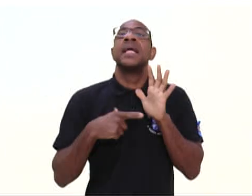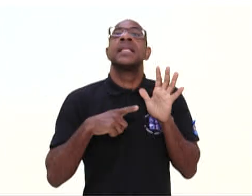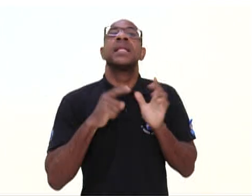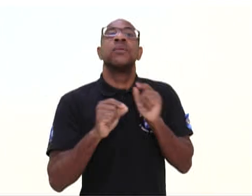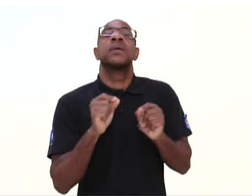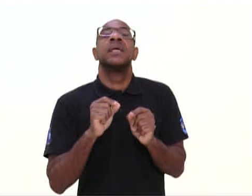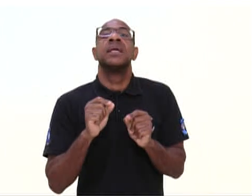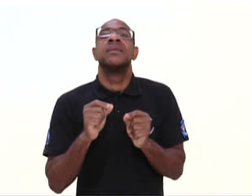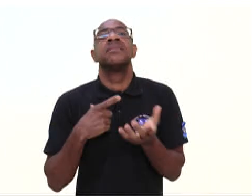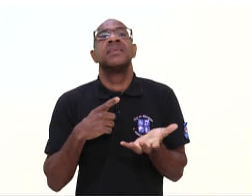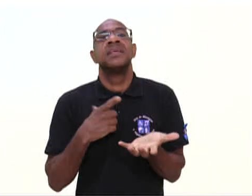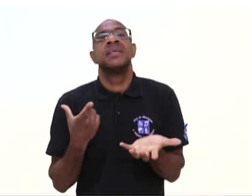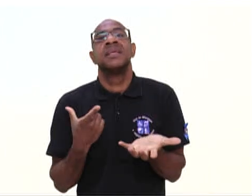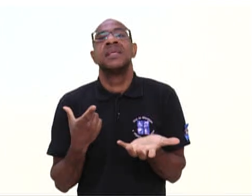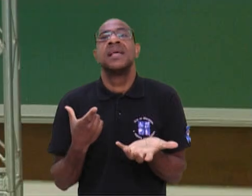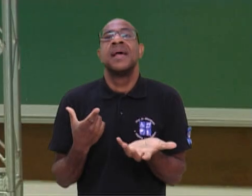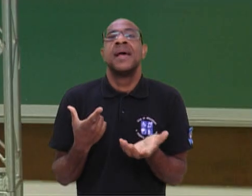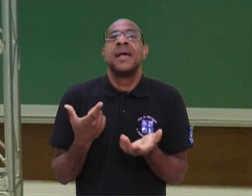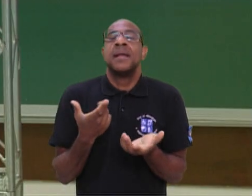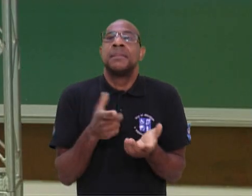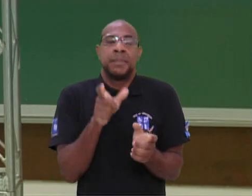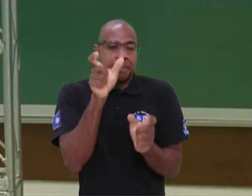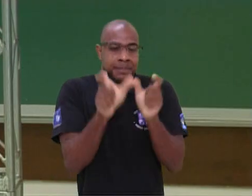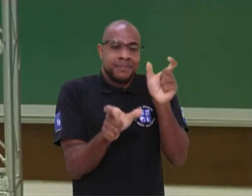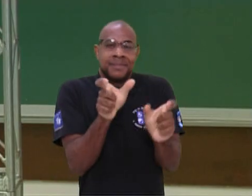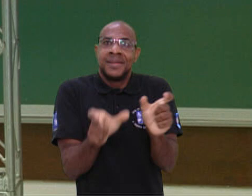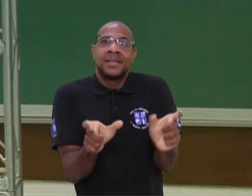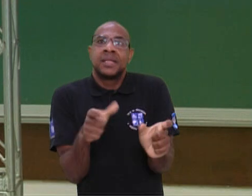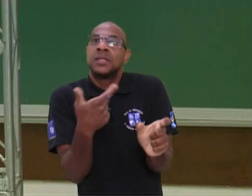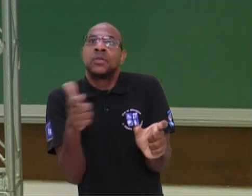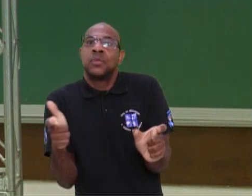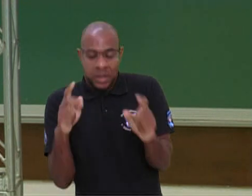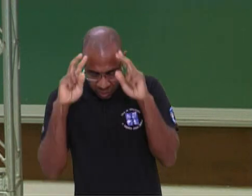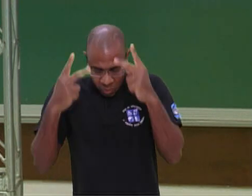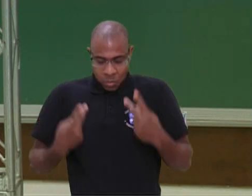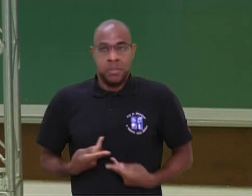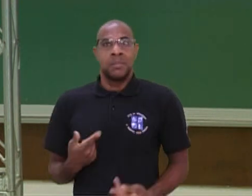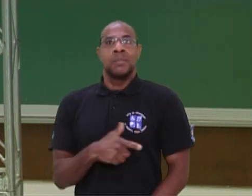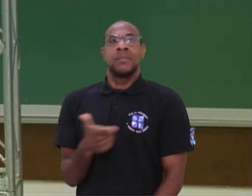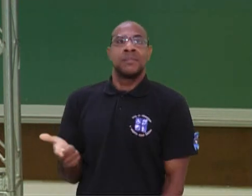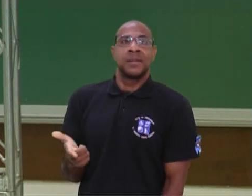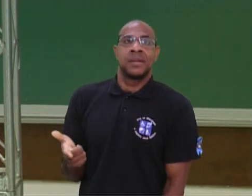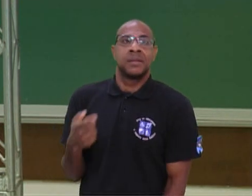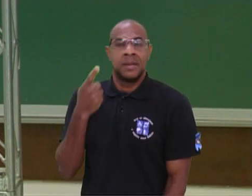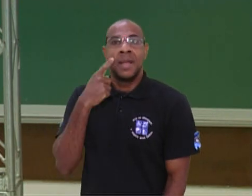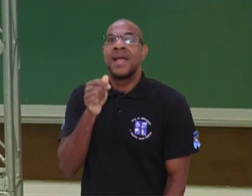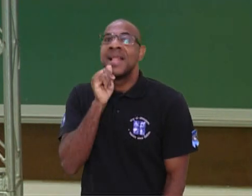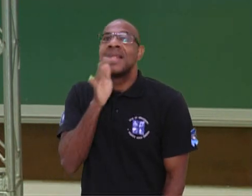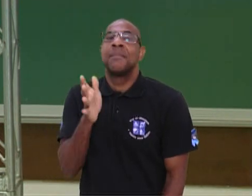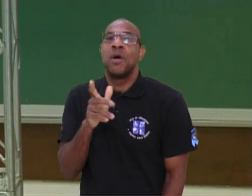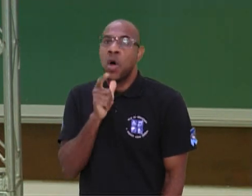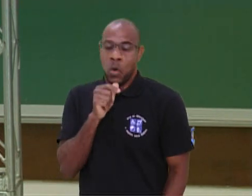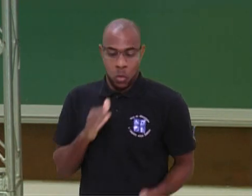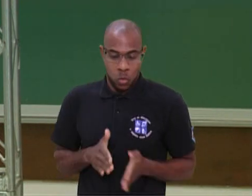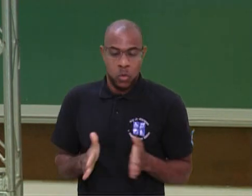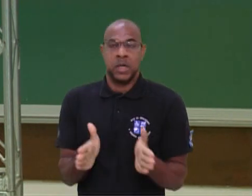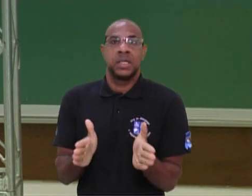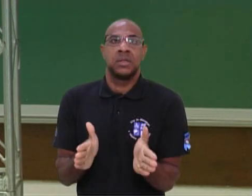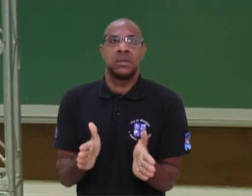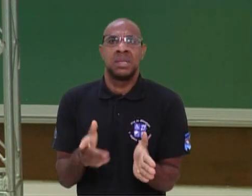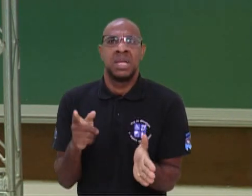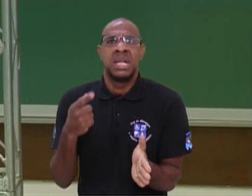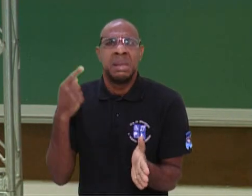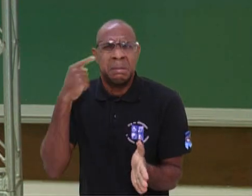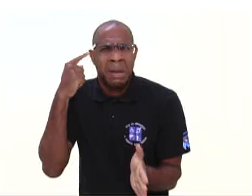seres inanimados, de seres que não são humanos, né? Veja, o rio aqui ele pensa, aqui ele sente. Vou reler com vocês